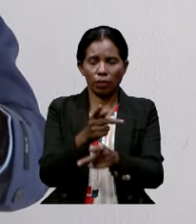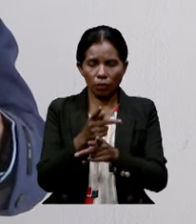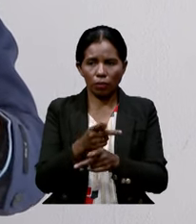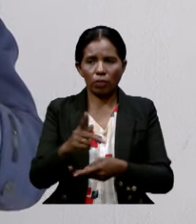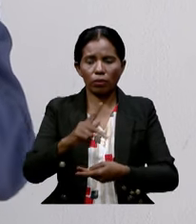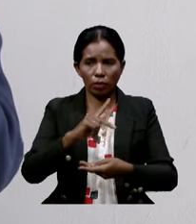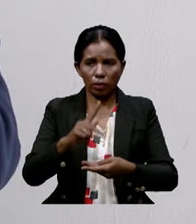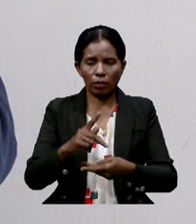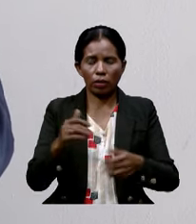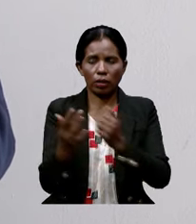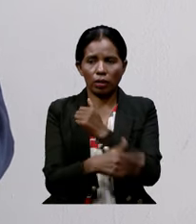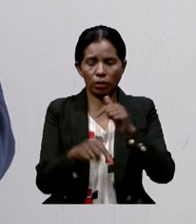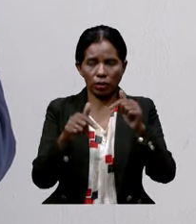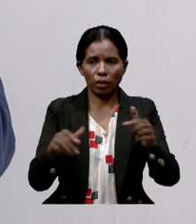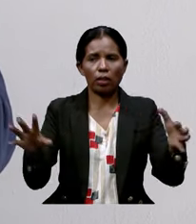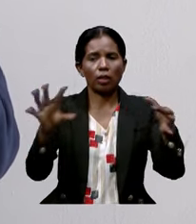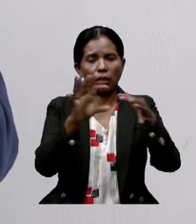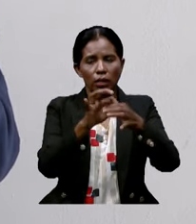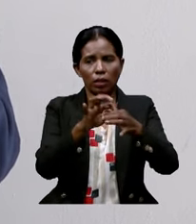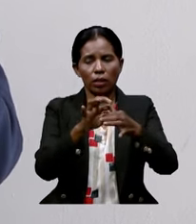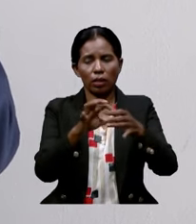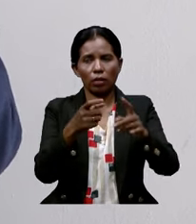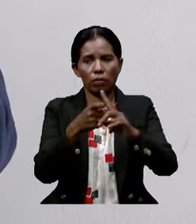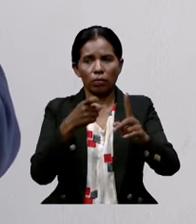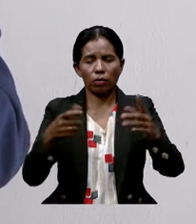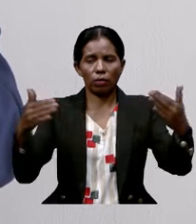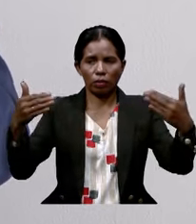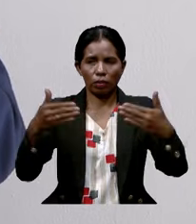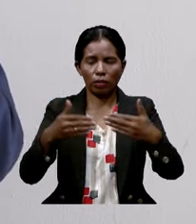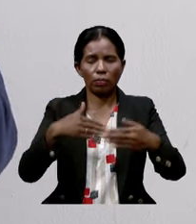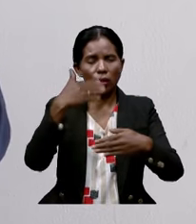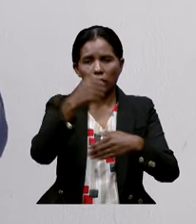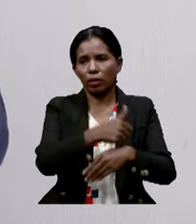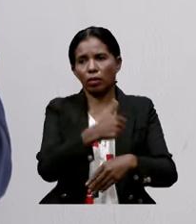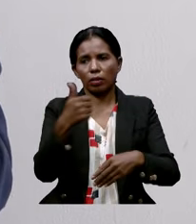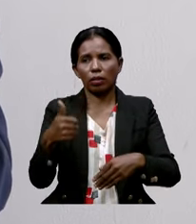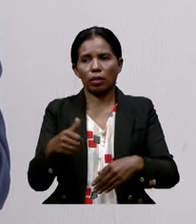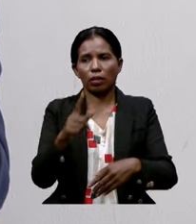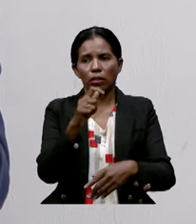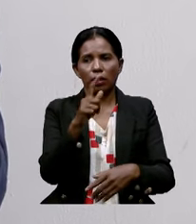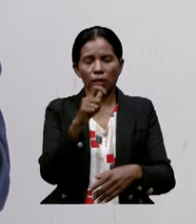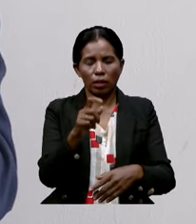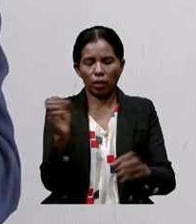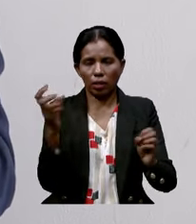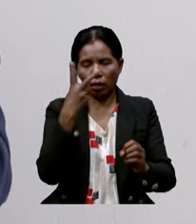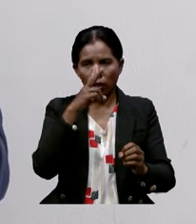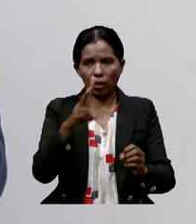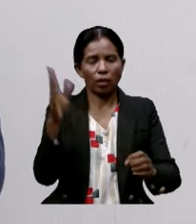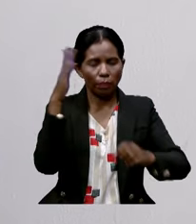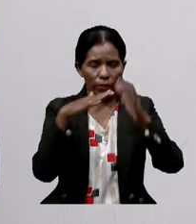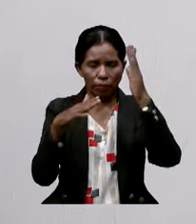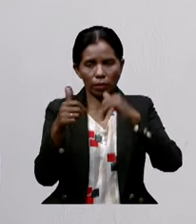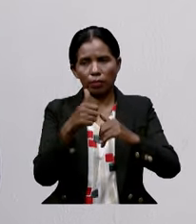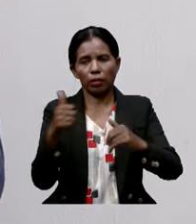assegura uma rela, mas quando ligação se fronteira ou valiurona, né Timoteo la controla. Por exemplo, se problemas